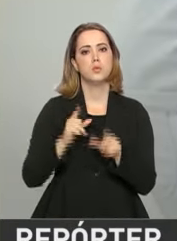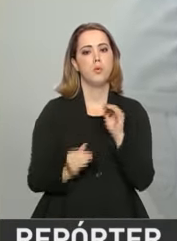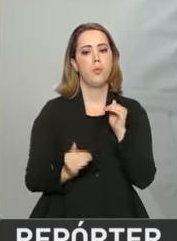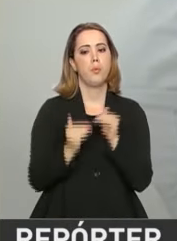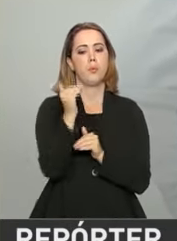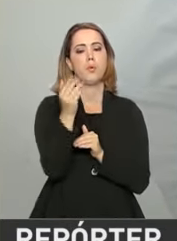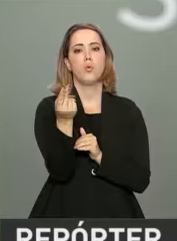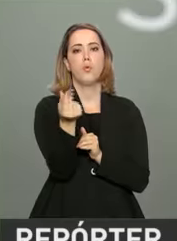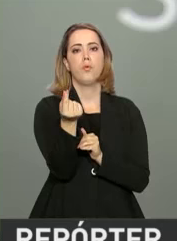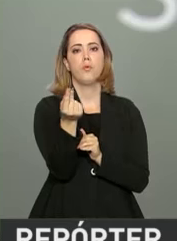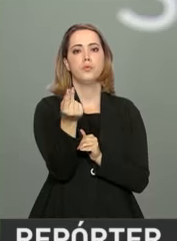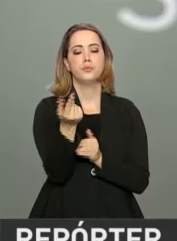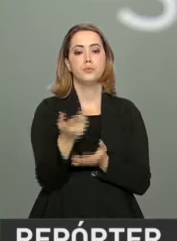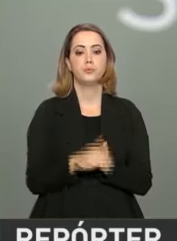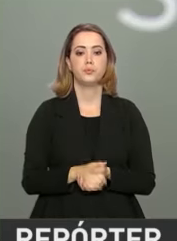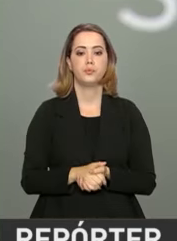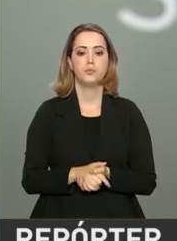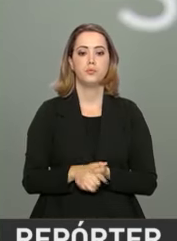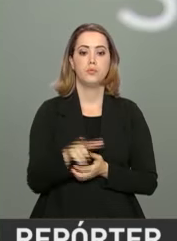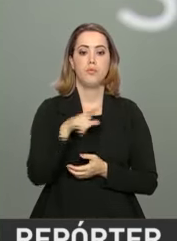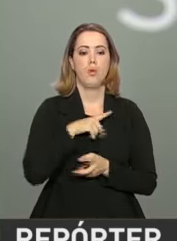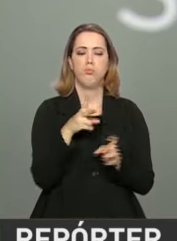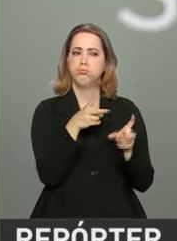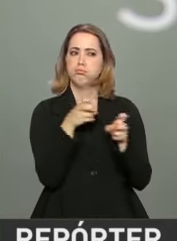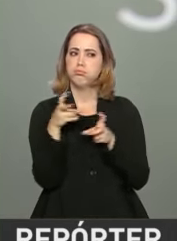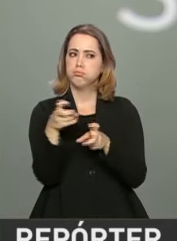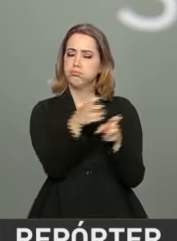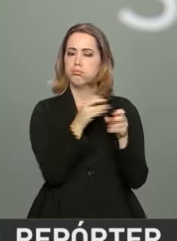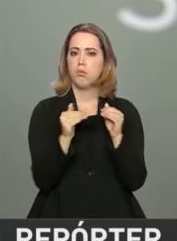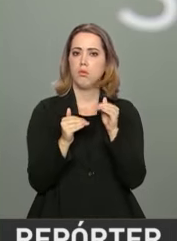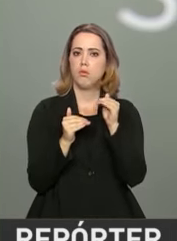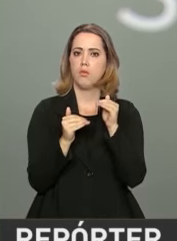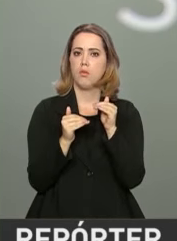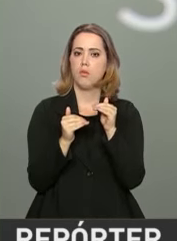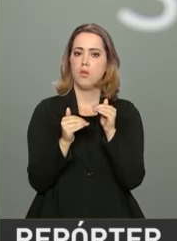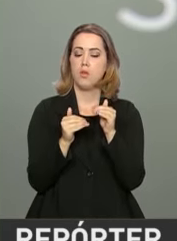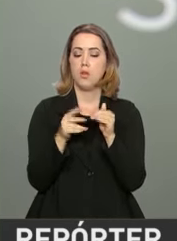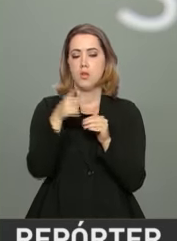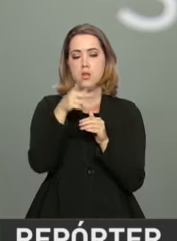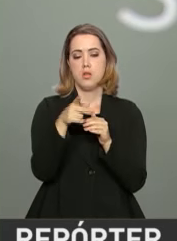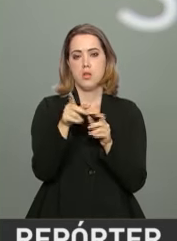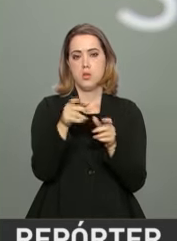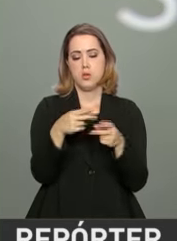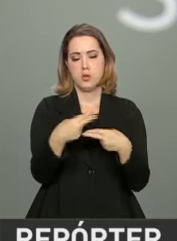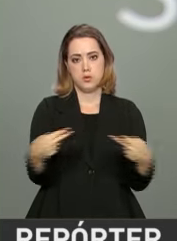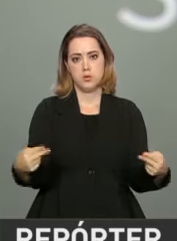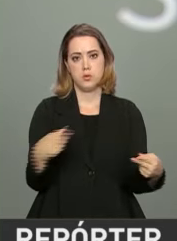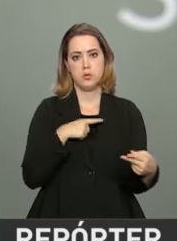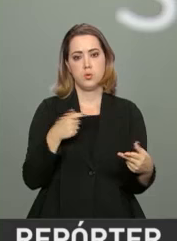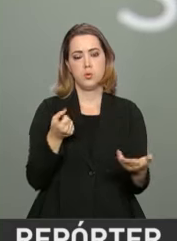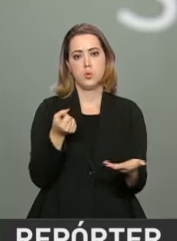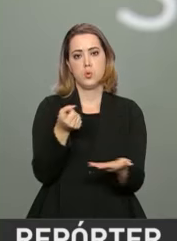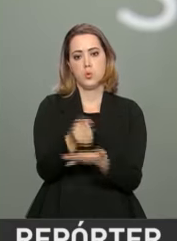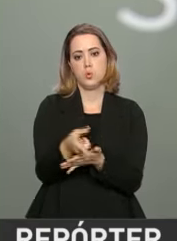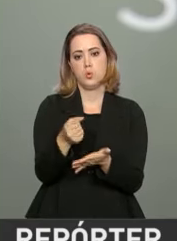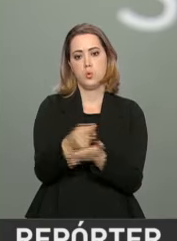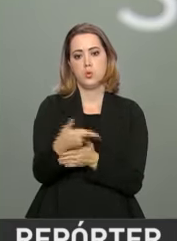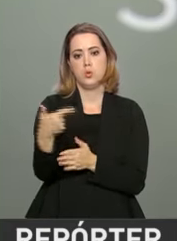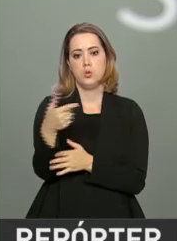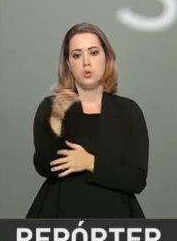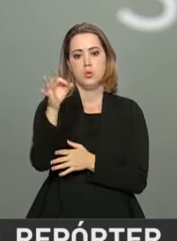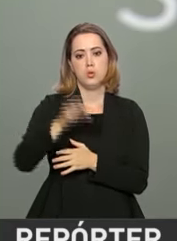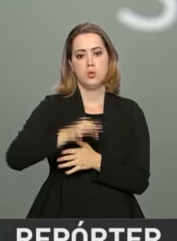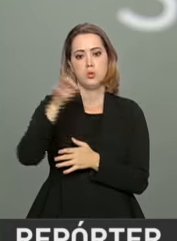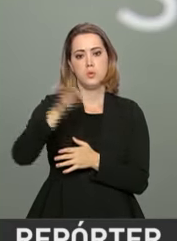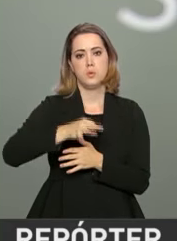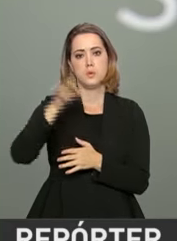produtos exportados. Chamou atenção um aumento dos preços dos bens exportados. Aumentou mais de 2%, isso não corria